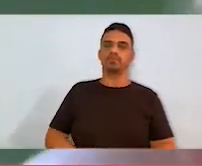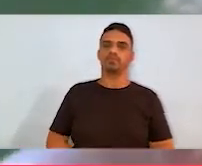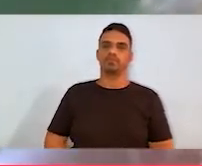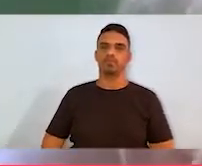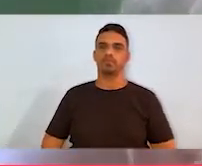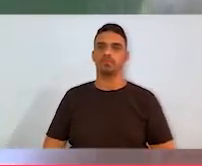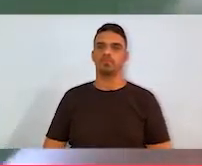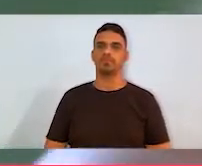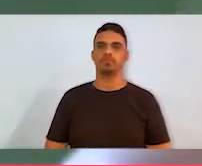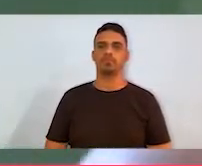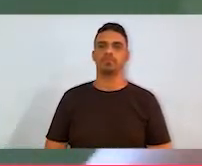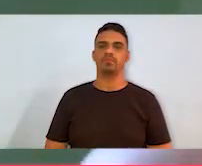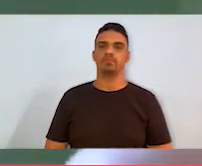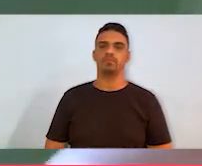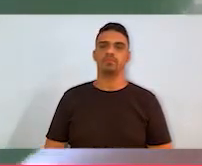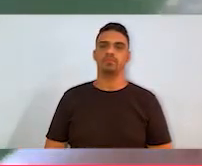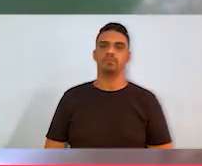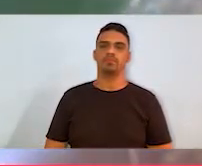bacana.